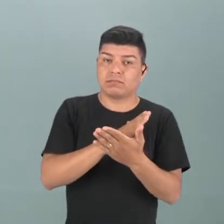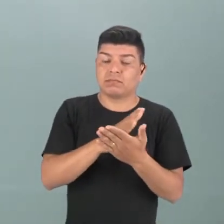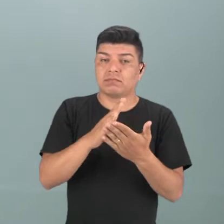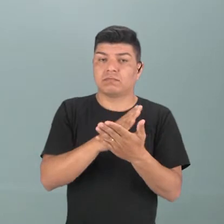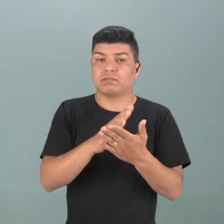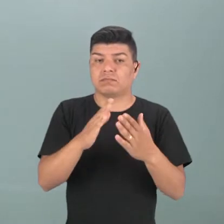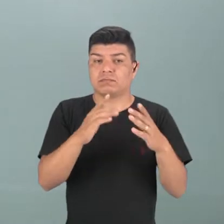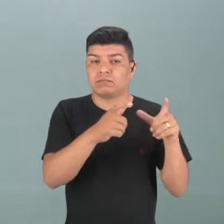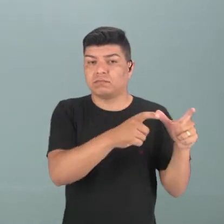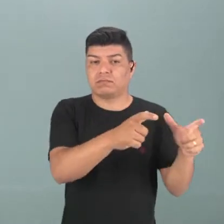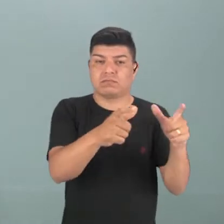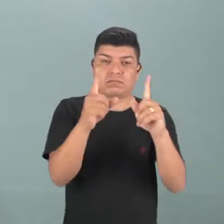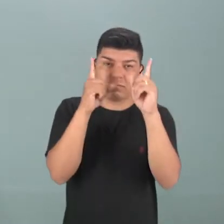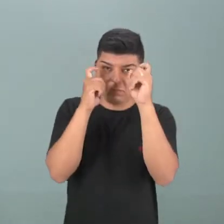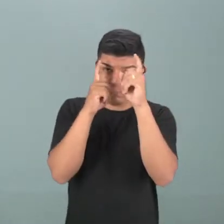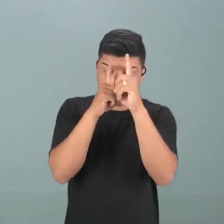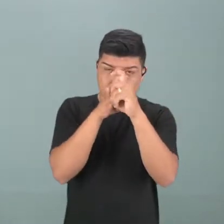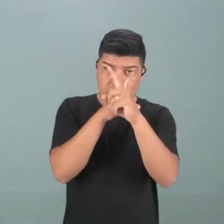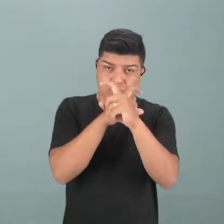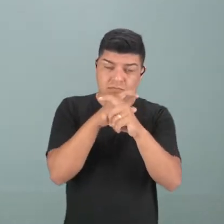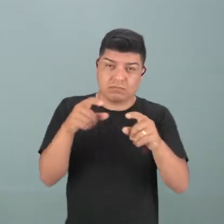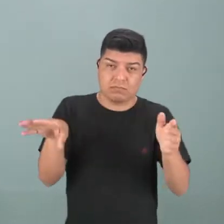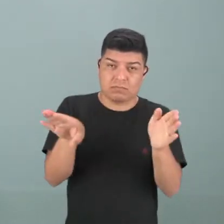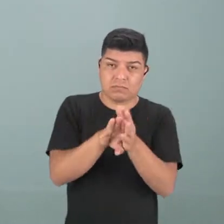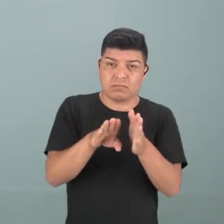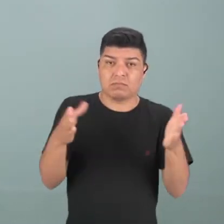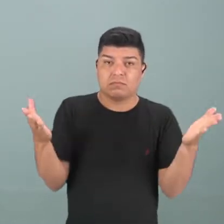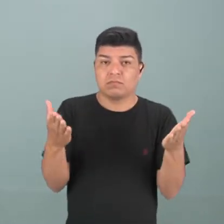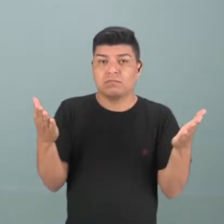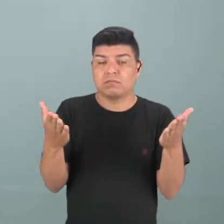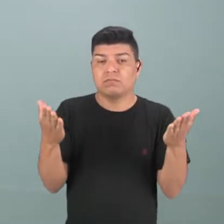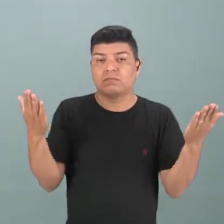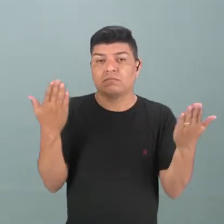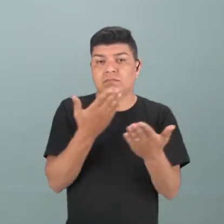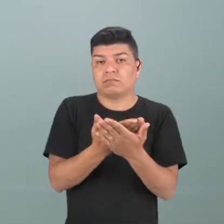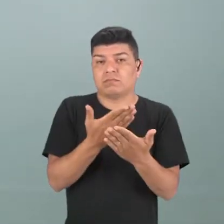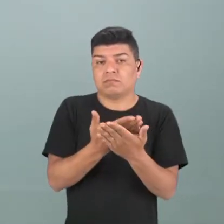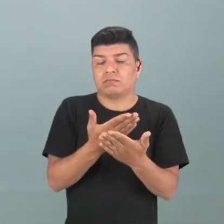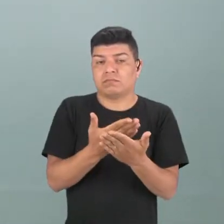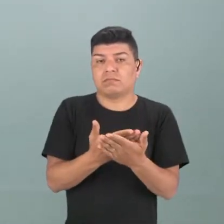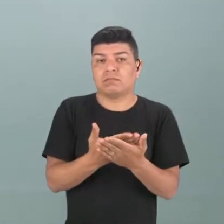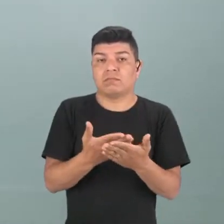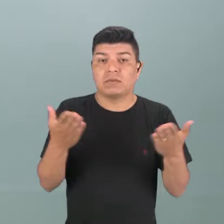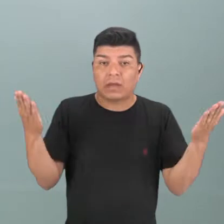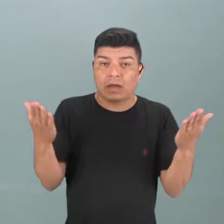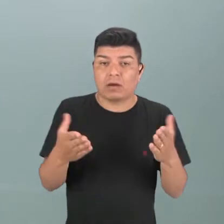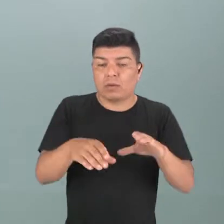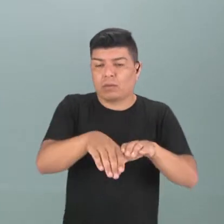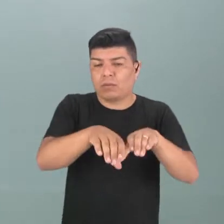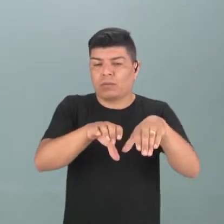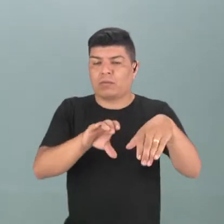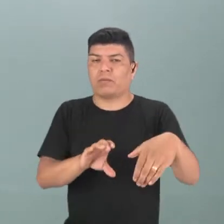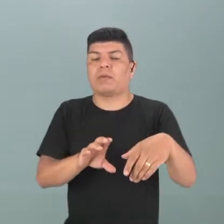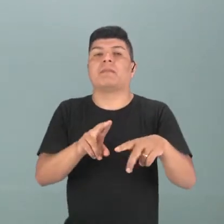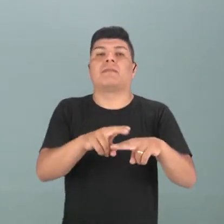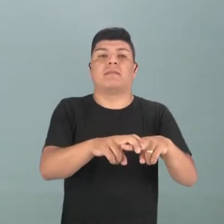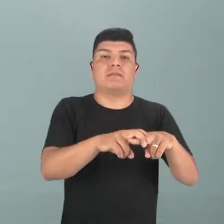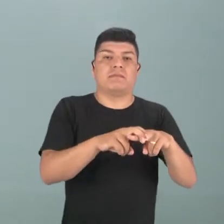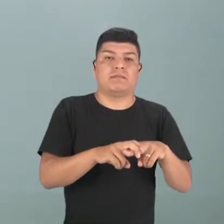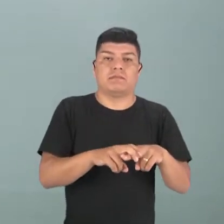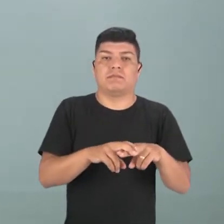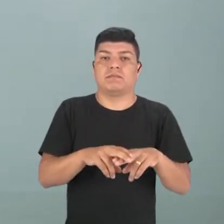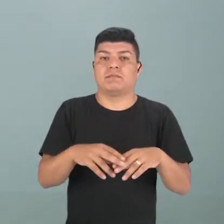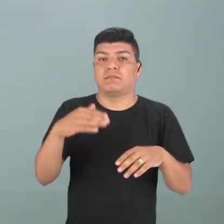o acesso, para estudar e hoje, né, são formados, né, se formaram e se